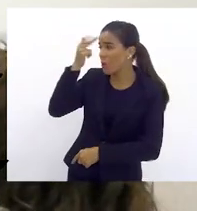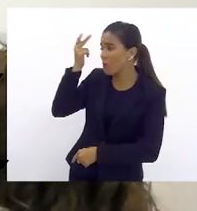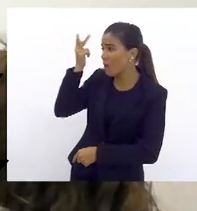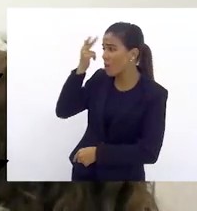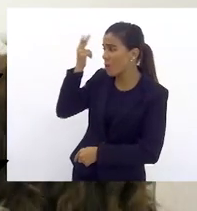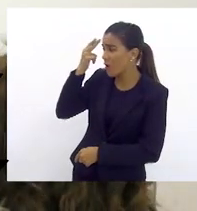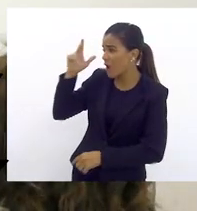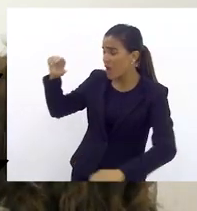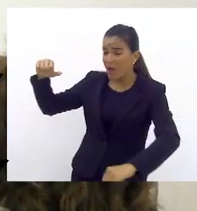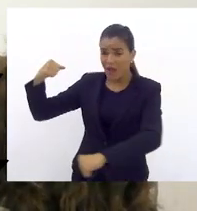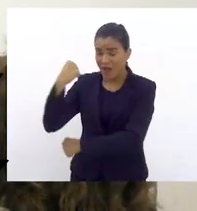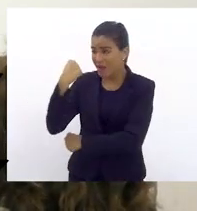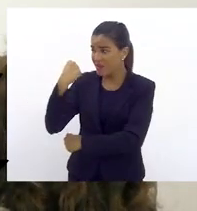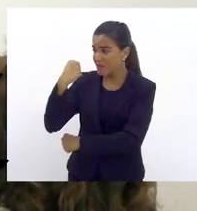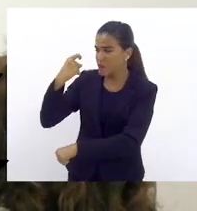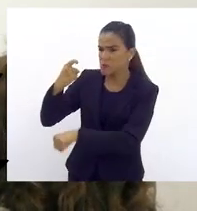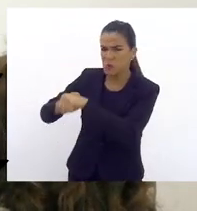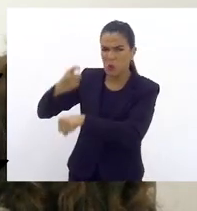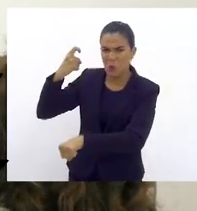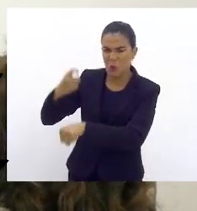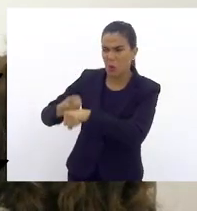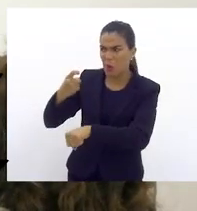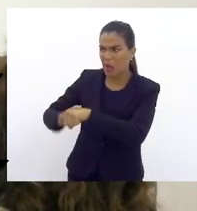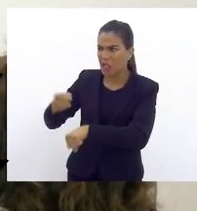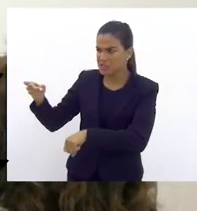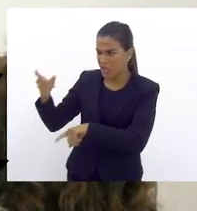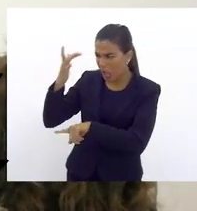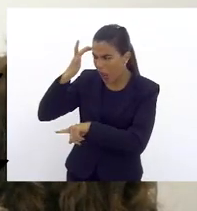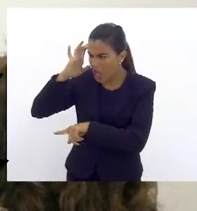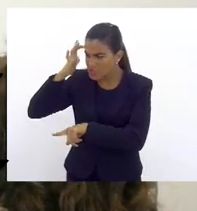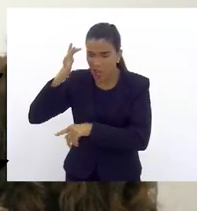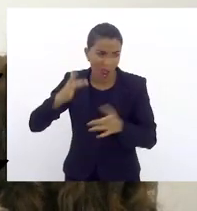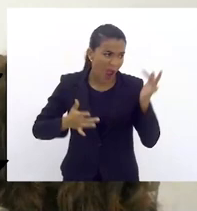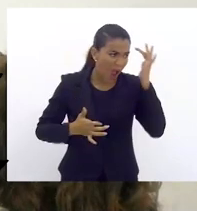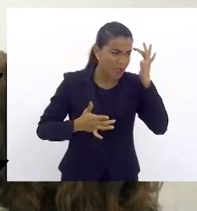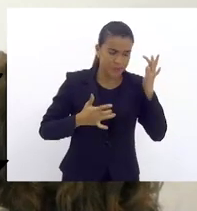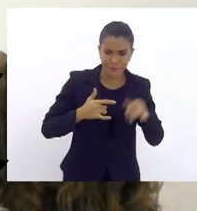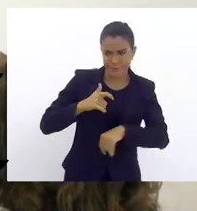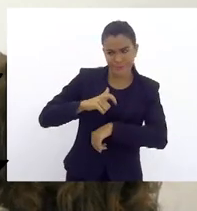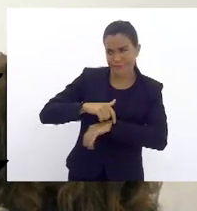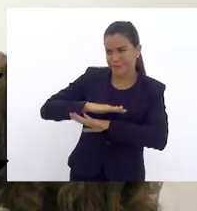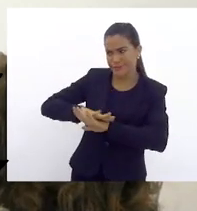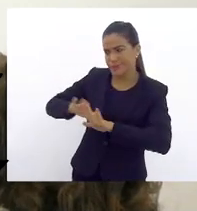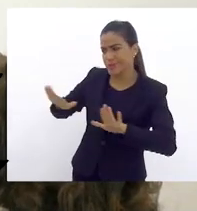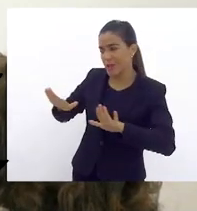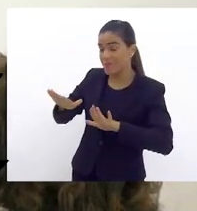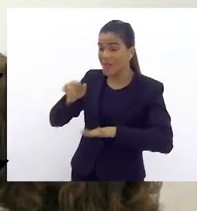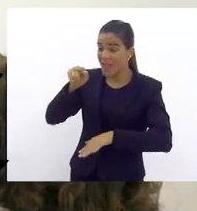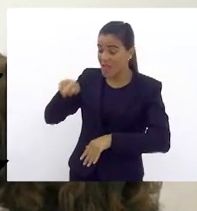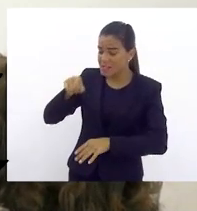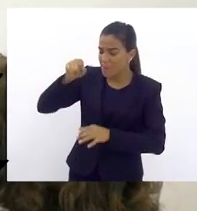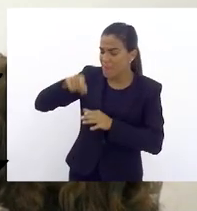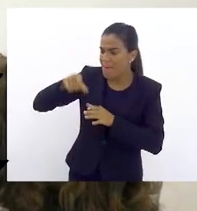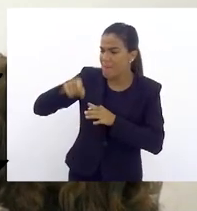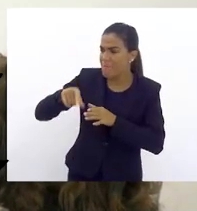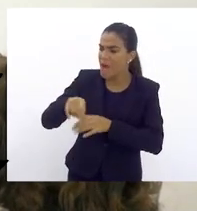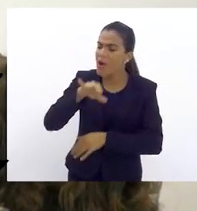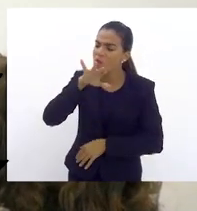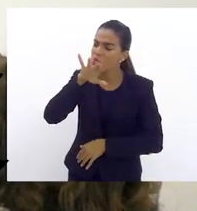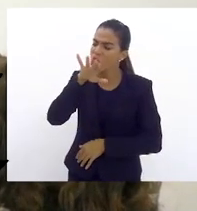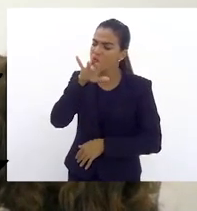agarrasse a ignorância do achismo não cabe mais essa semente ruim